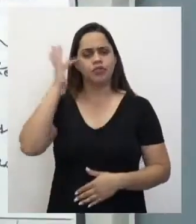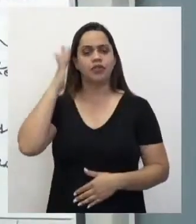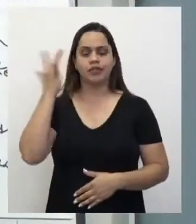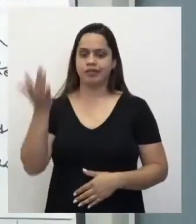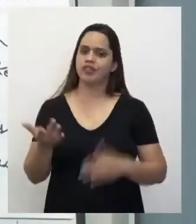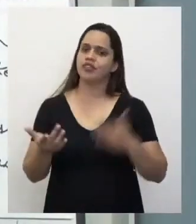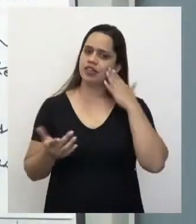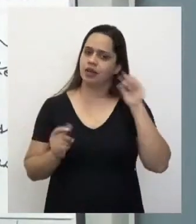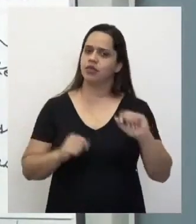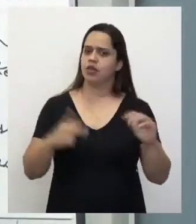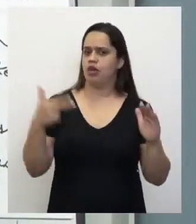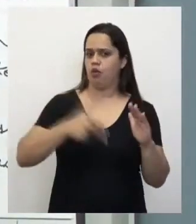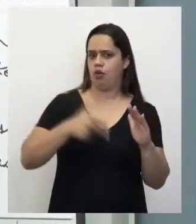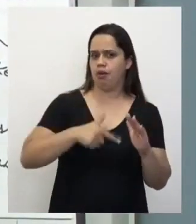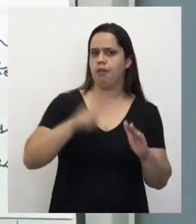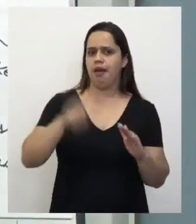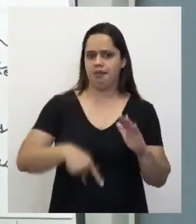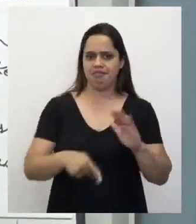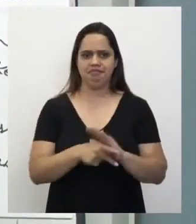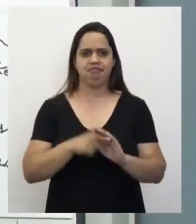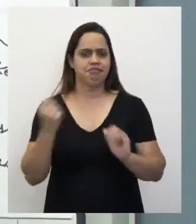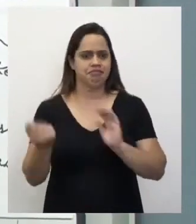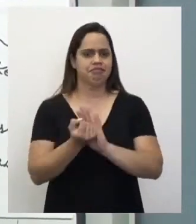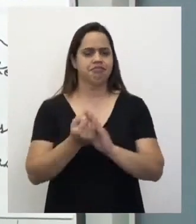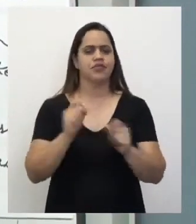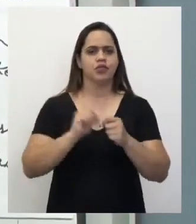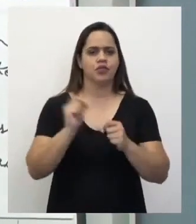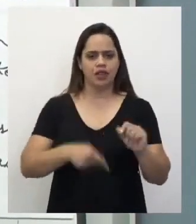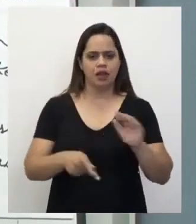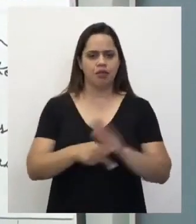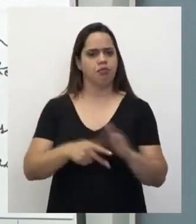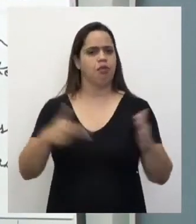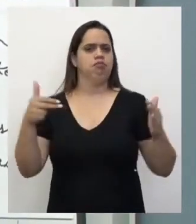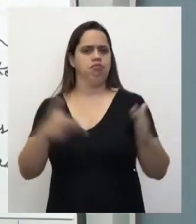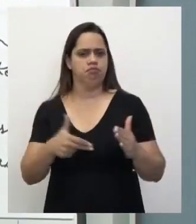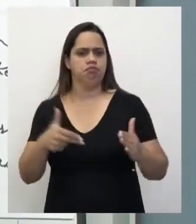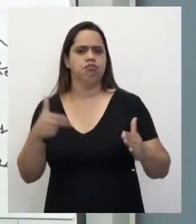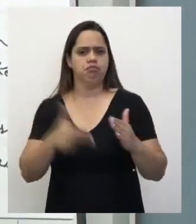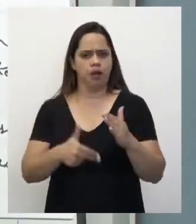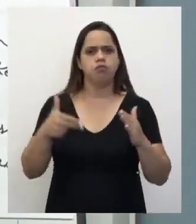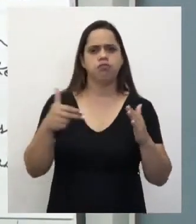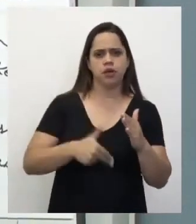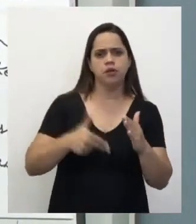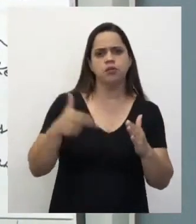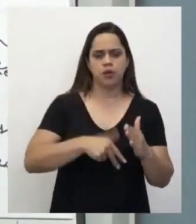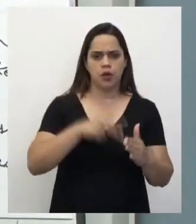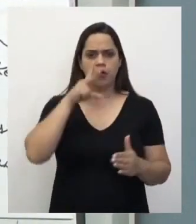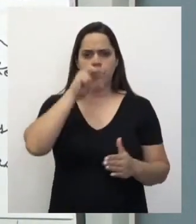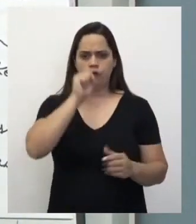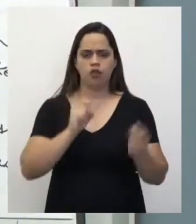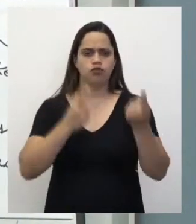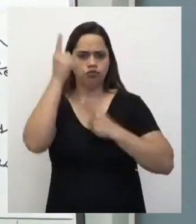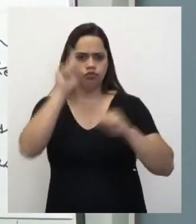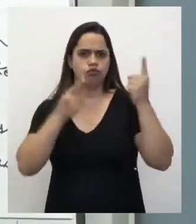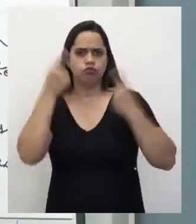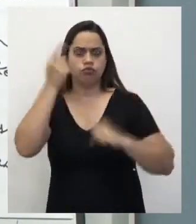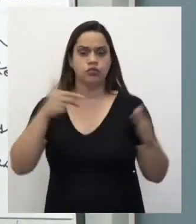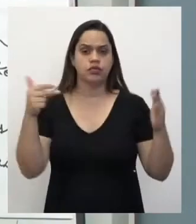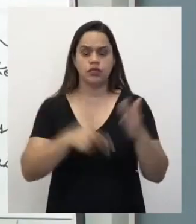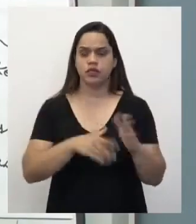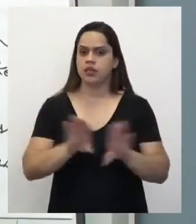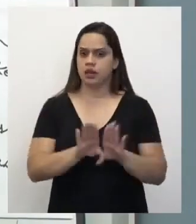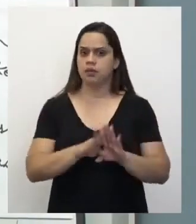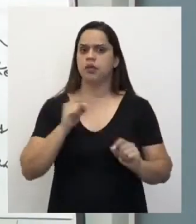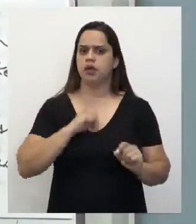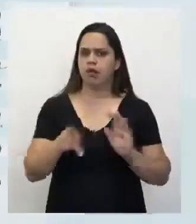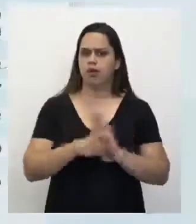o hip hop é justamente marcado pelo quê? Pela dança cadenciada, os gestos rápidos, fortes, né? A questão da contestação